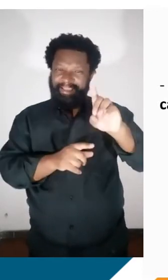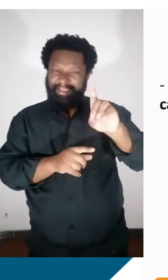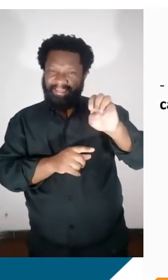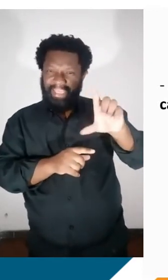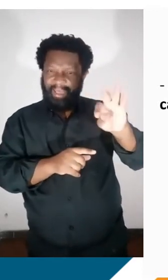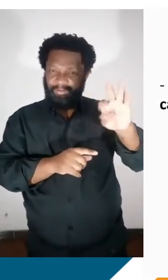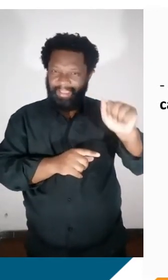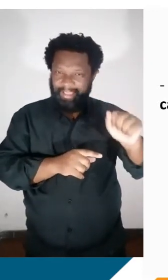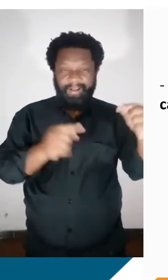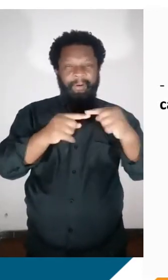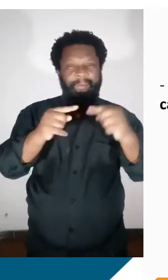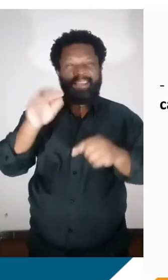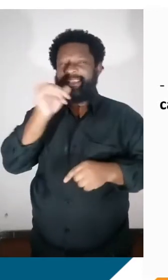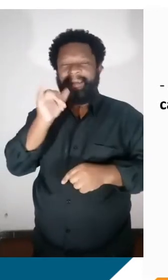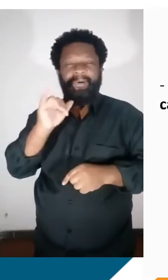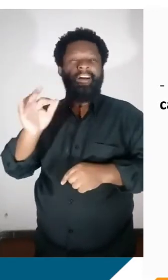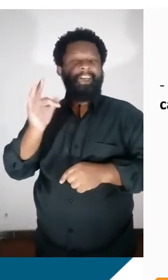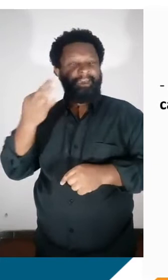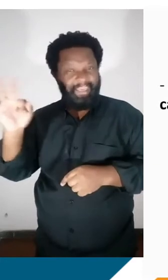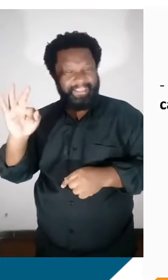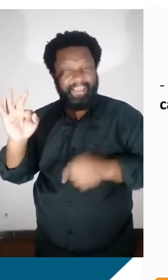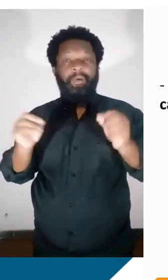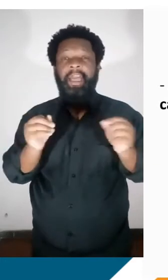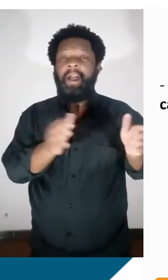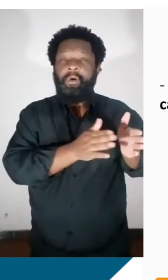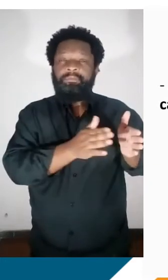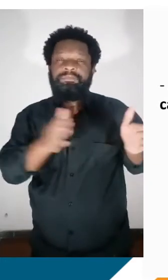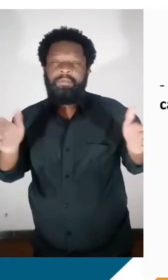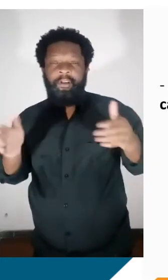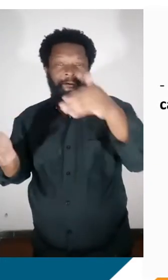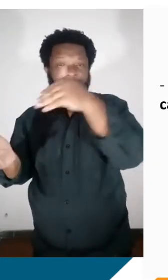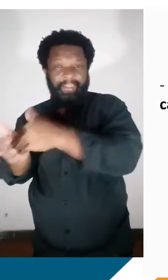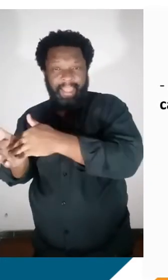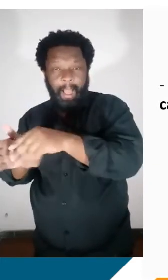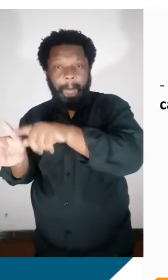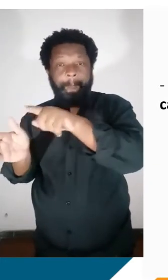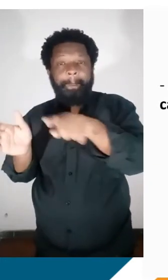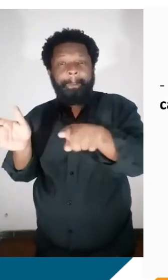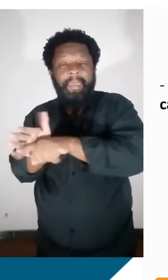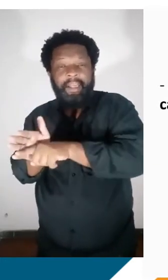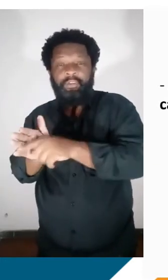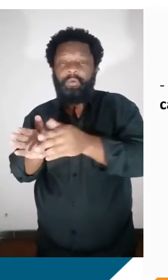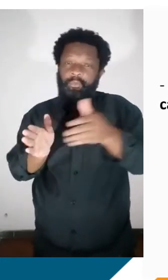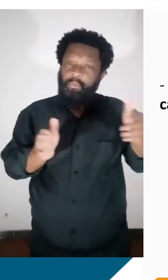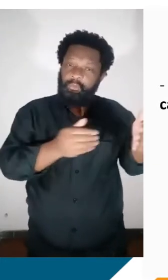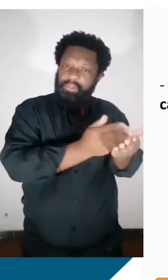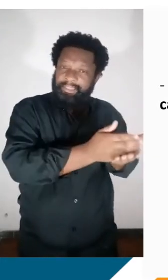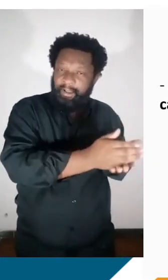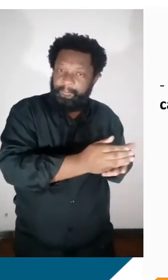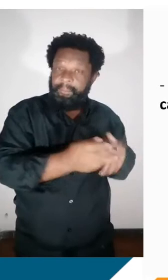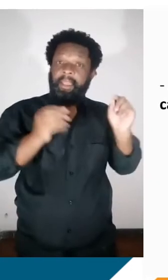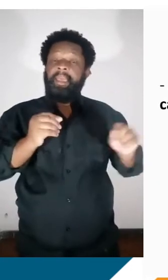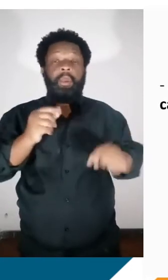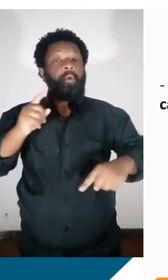S na física, né? Em que delta S é o espaço final, é o S final, menos o espaço inicial, o S inicial. Então aqui,